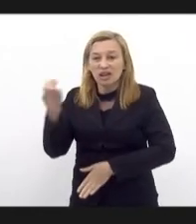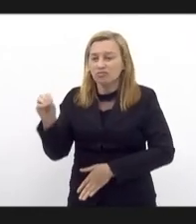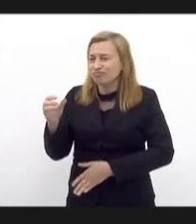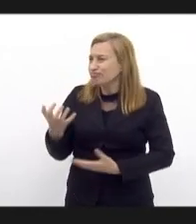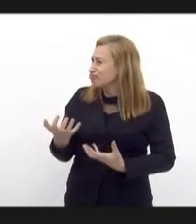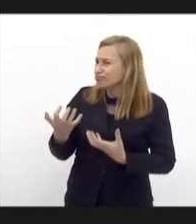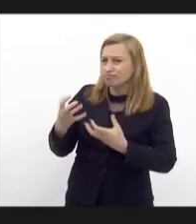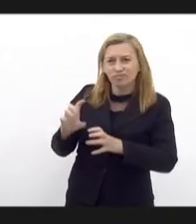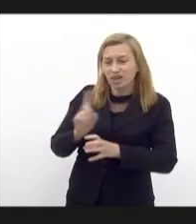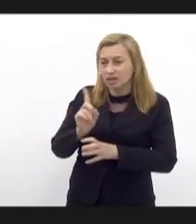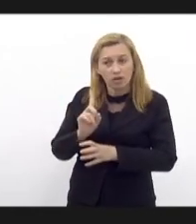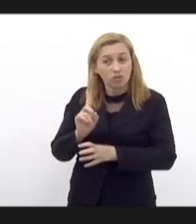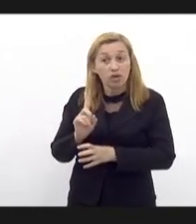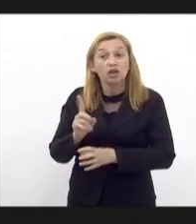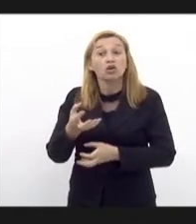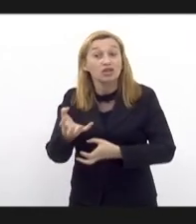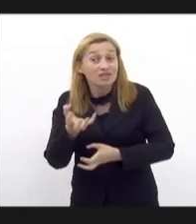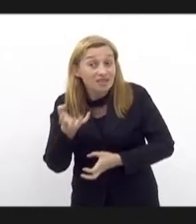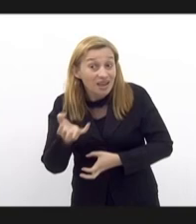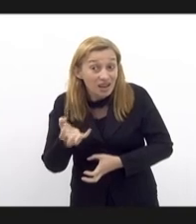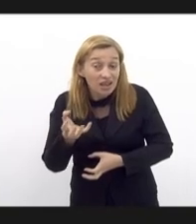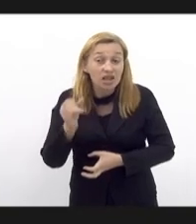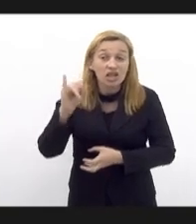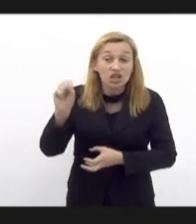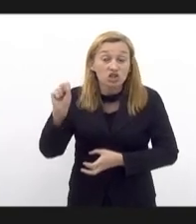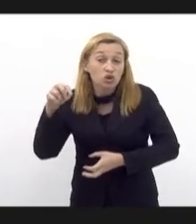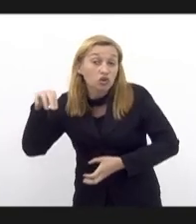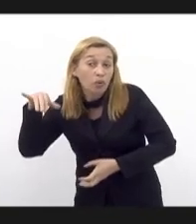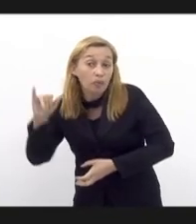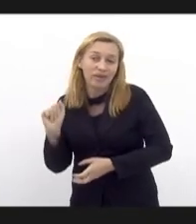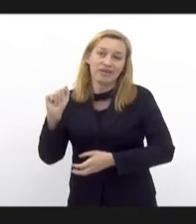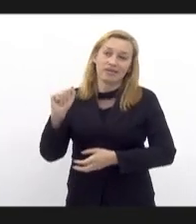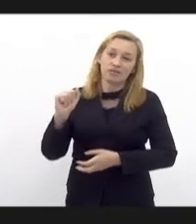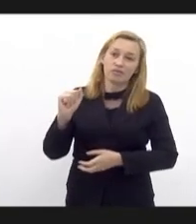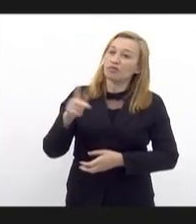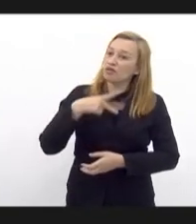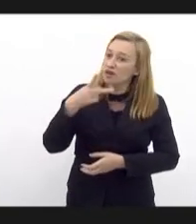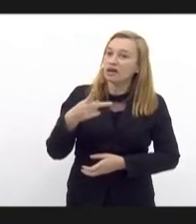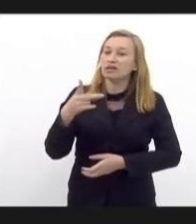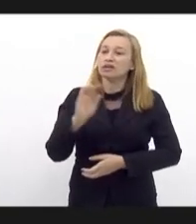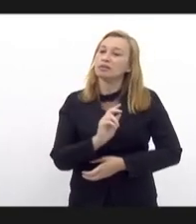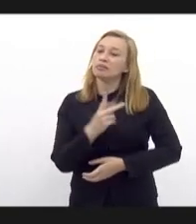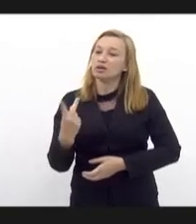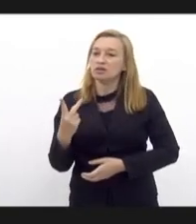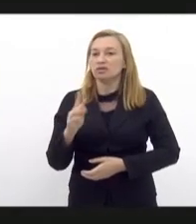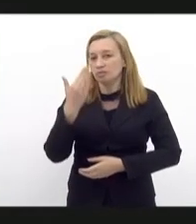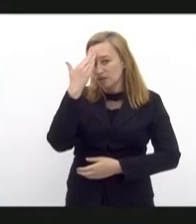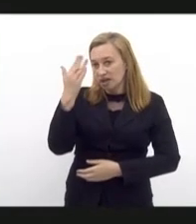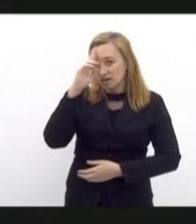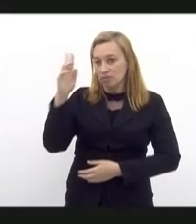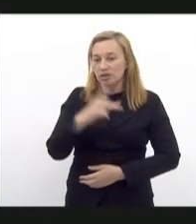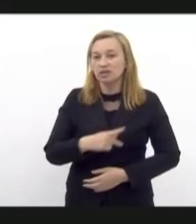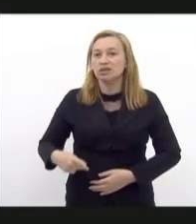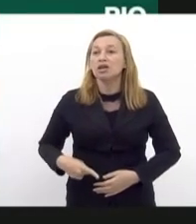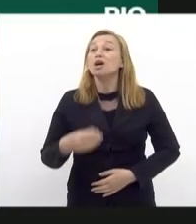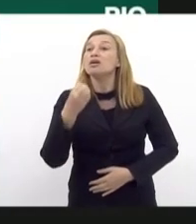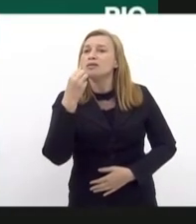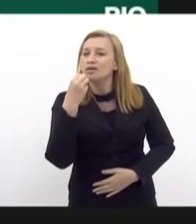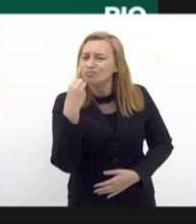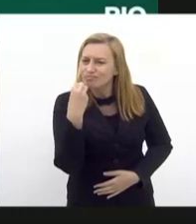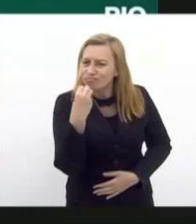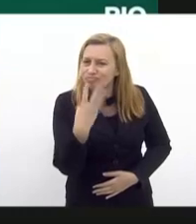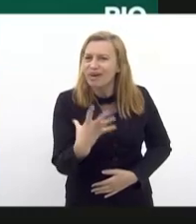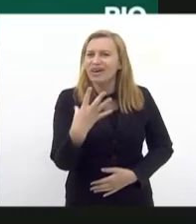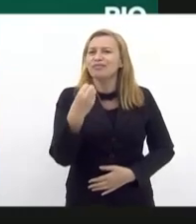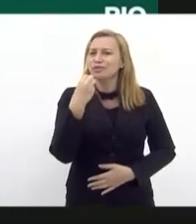isso que nós desejamos. Nós desejamos isonomia, como foi tratado em Belo Horizonte. Muito obrigado, presidente. Muito bem, deputado Hugo